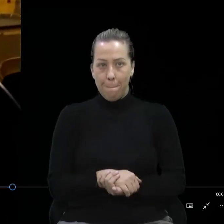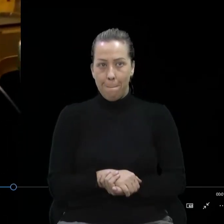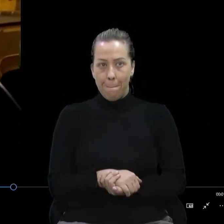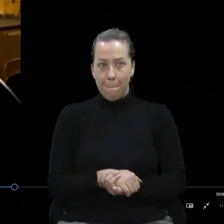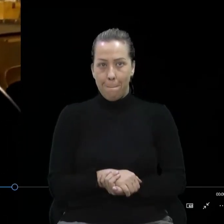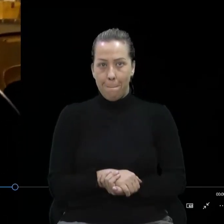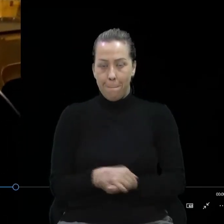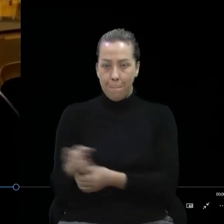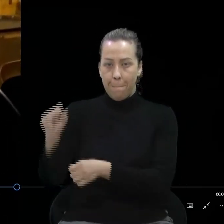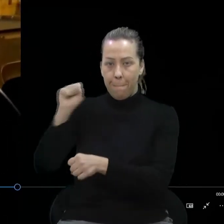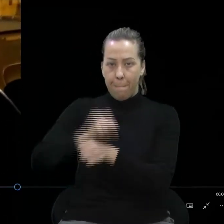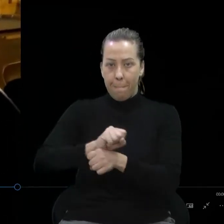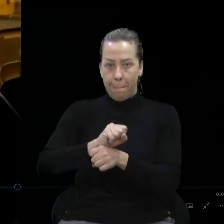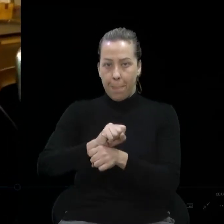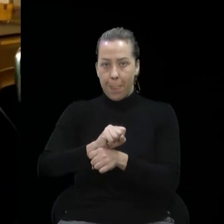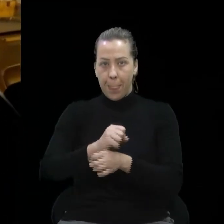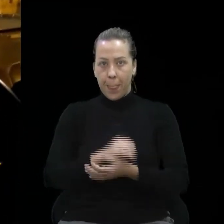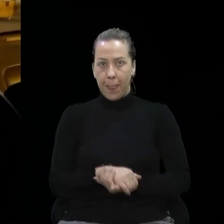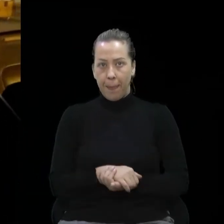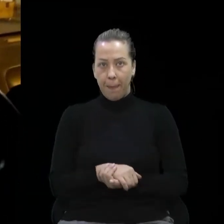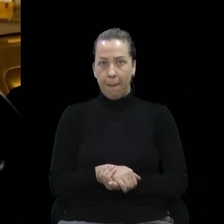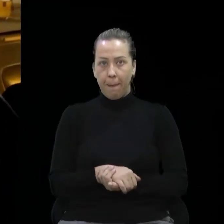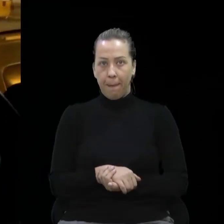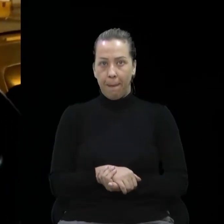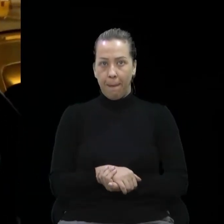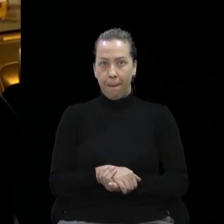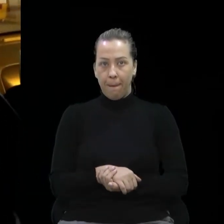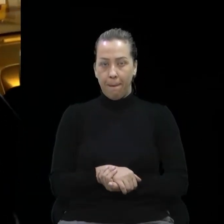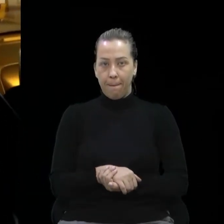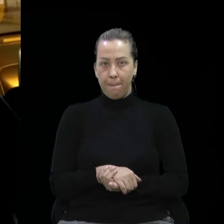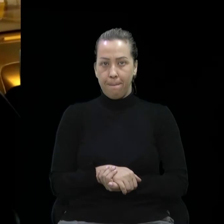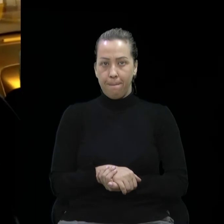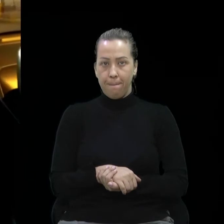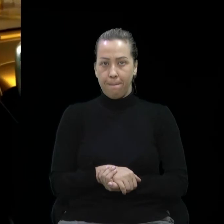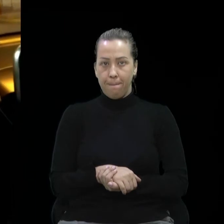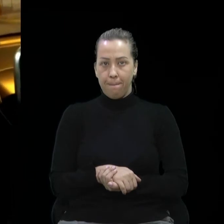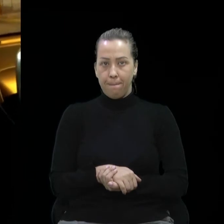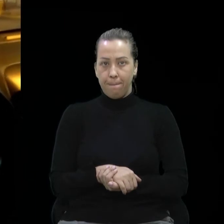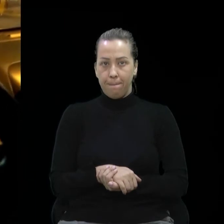Parei aqui. Pá.